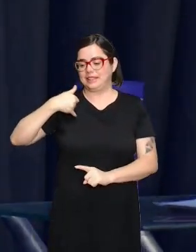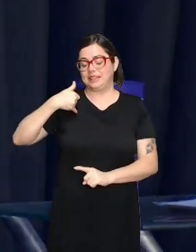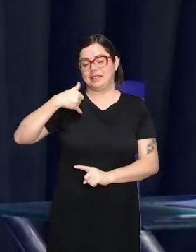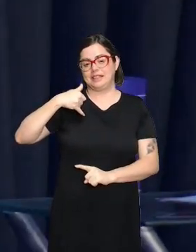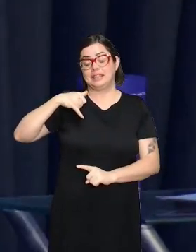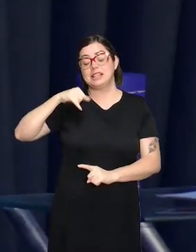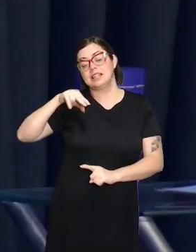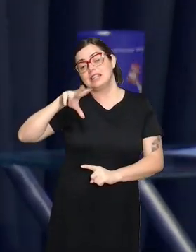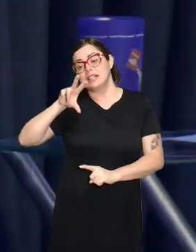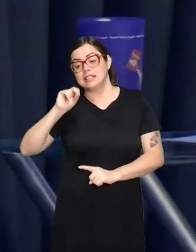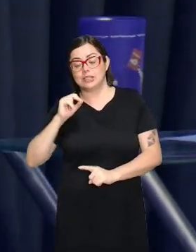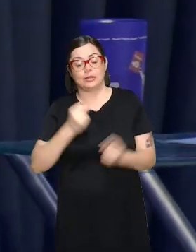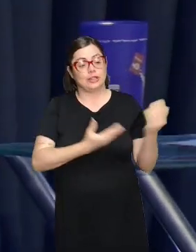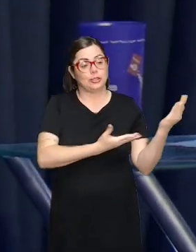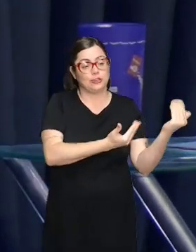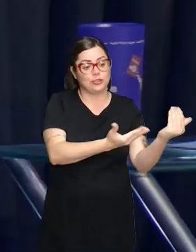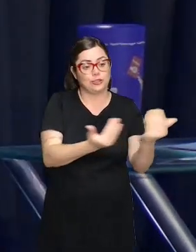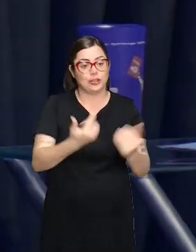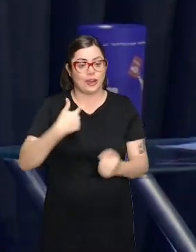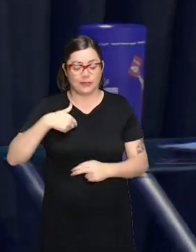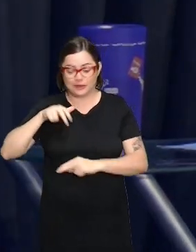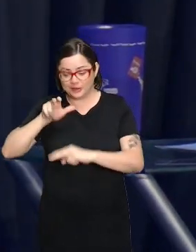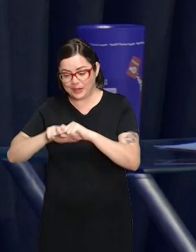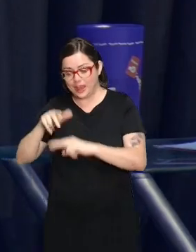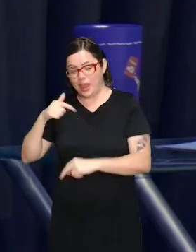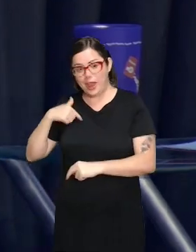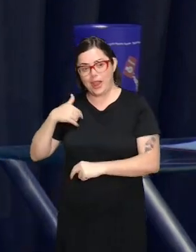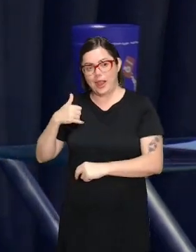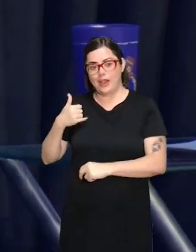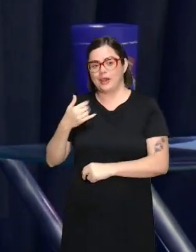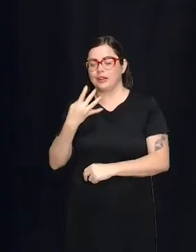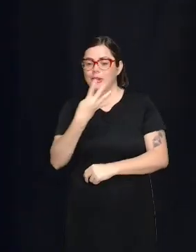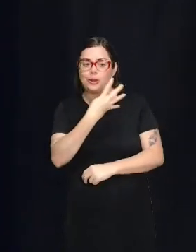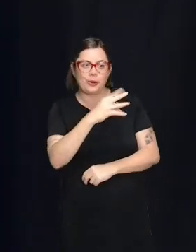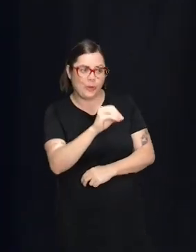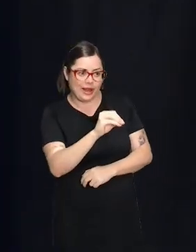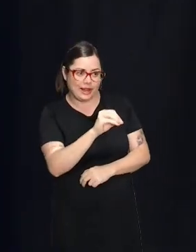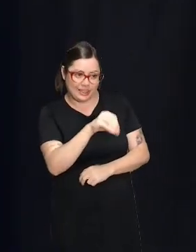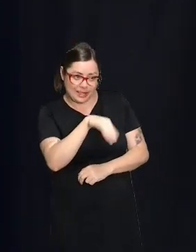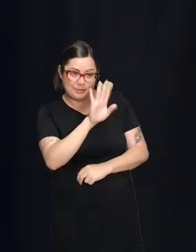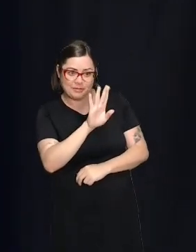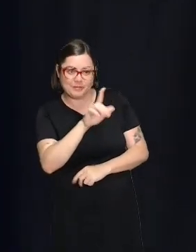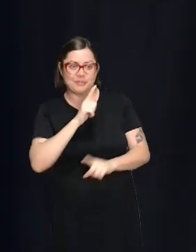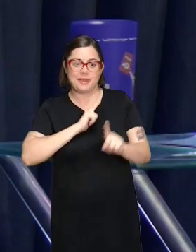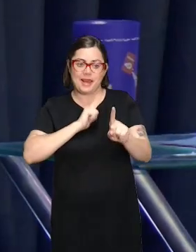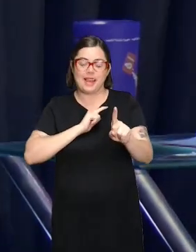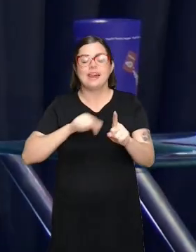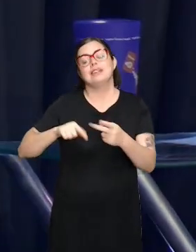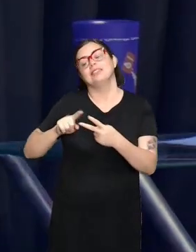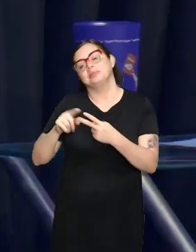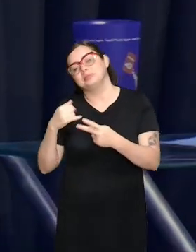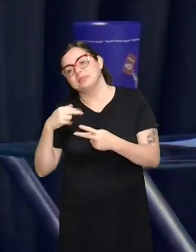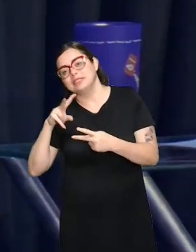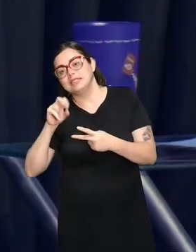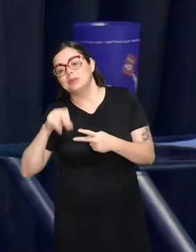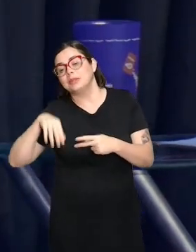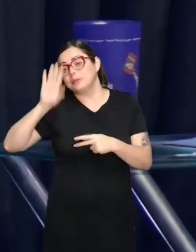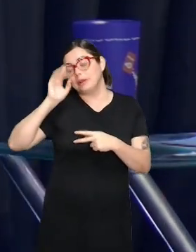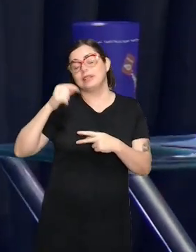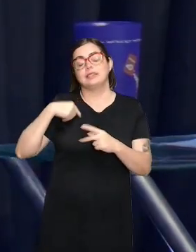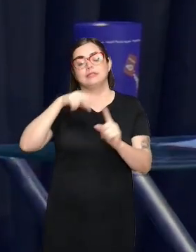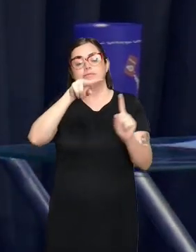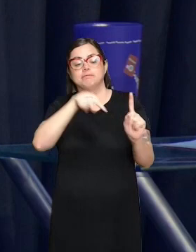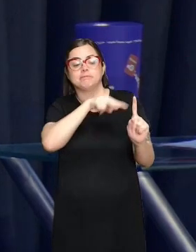Mas recém completou 40 anos, né? Estou entregando a idade dele já. Então, é importante a gente olhar, né, que